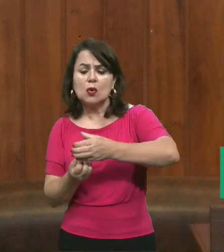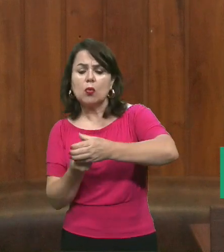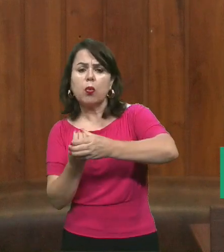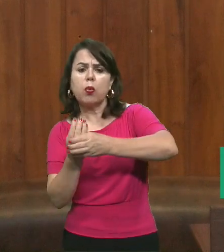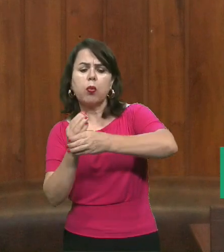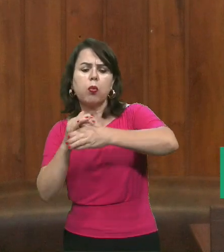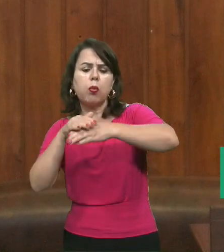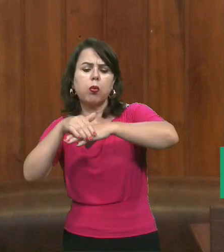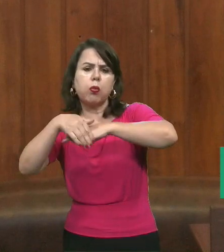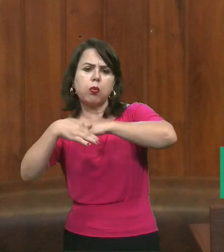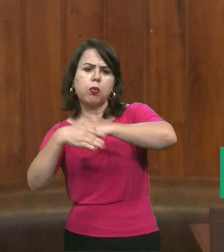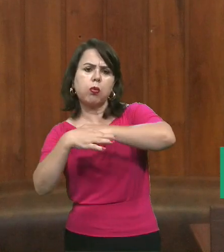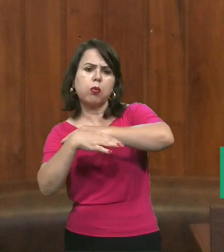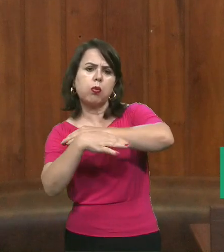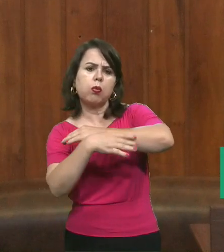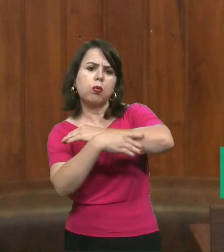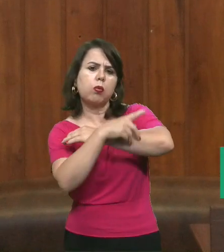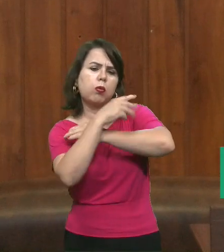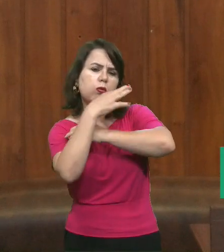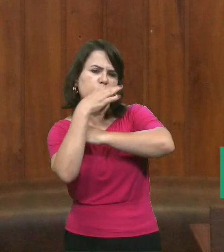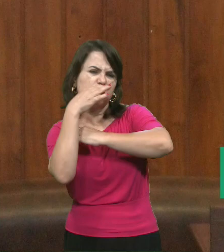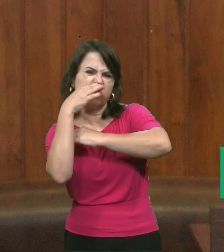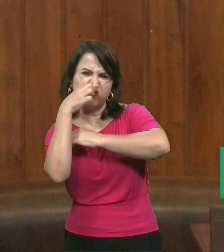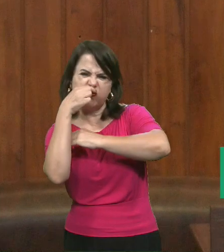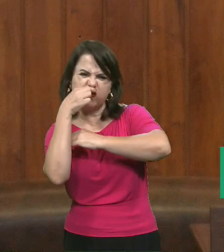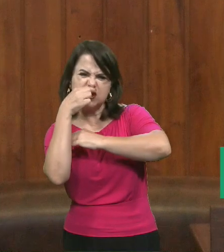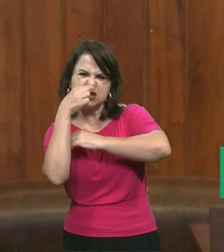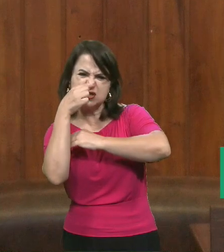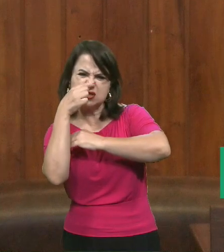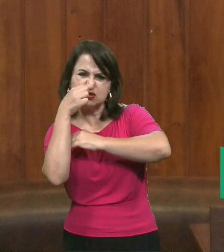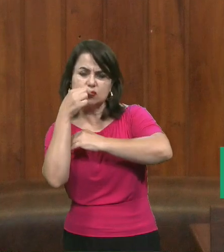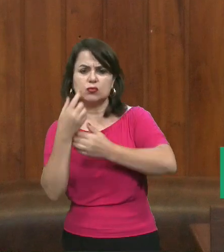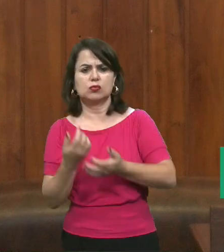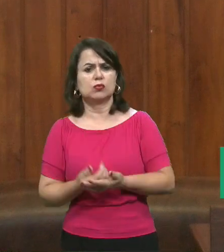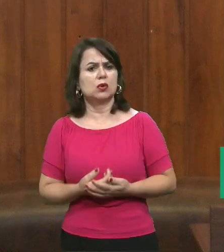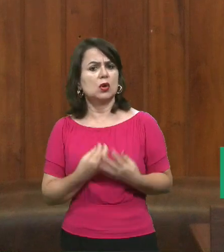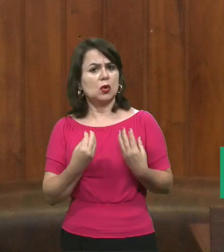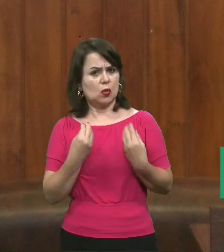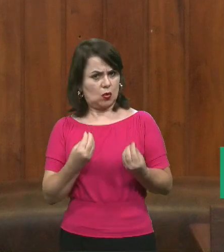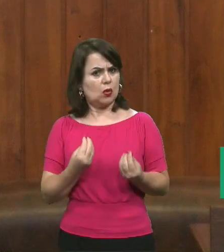verdade a todos vocês. Se fosse crime